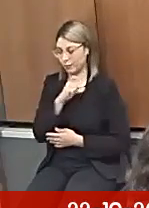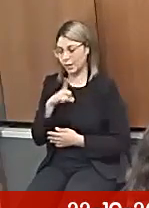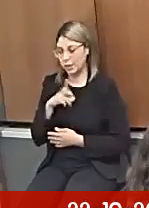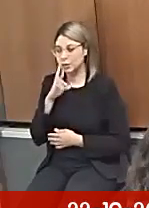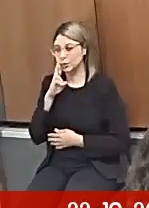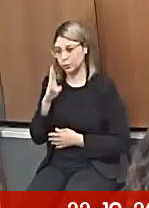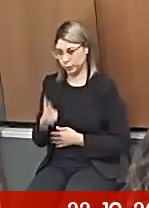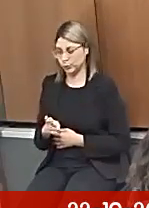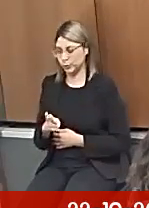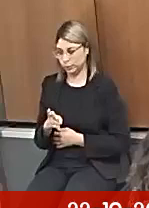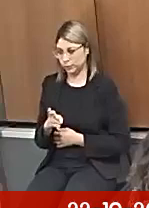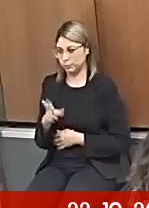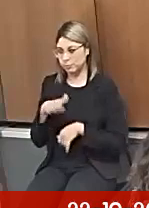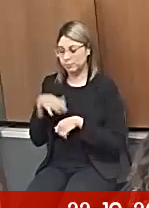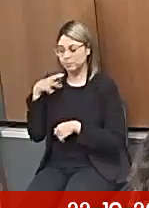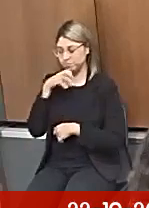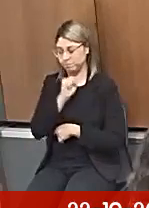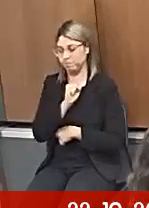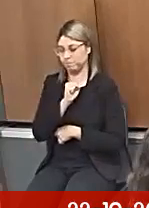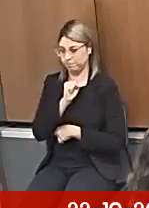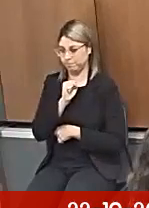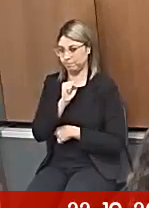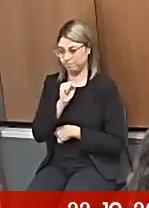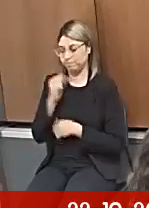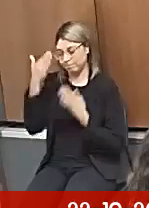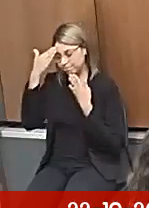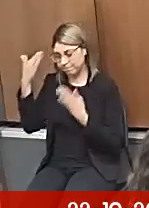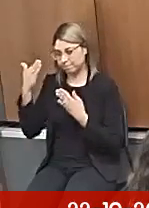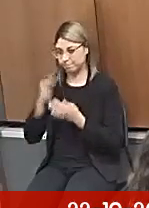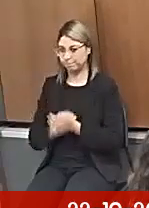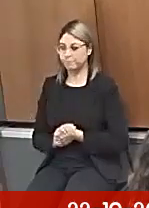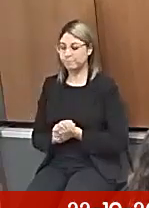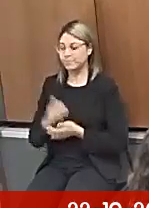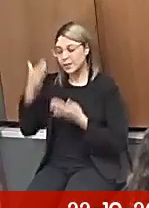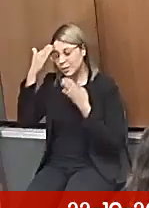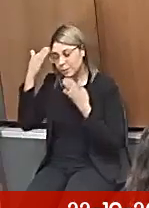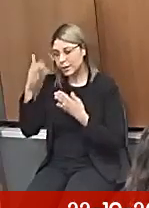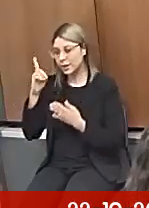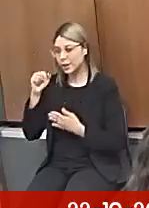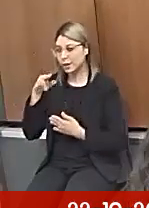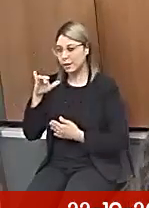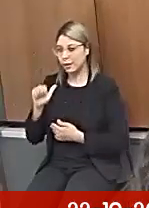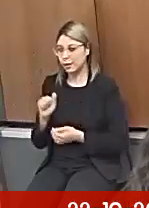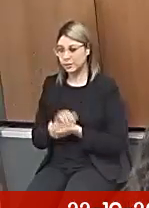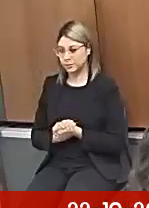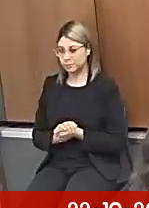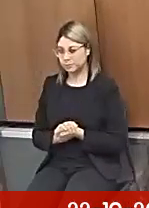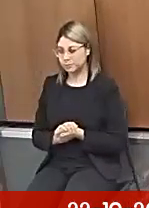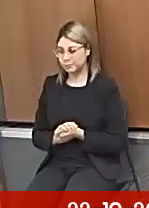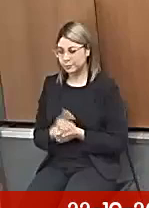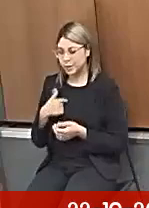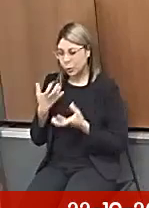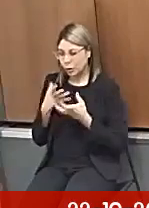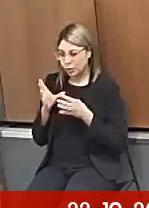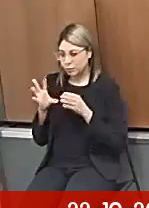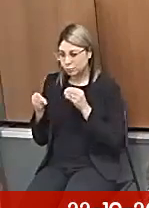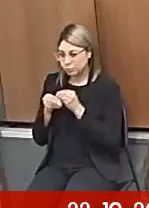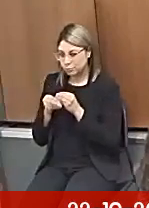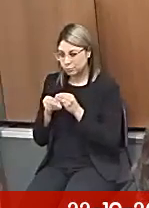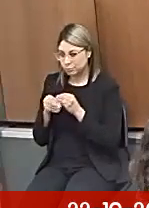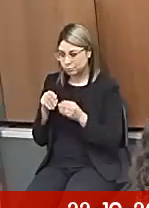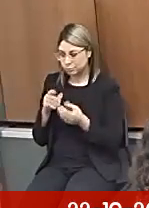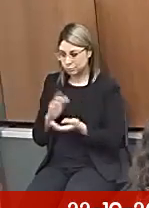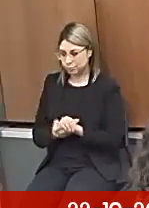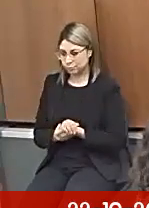um resultado mais rápido possível. Obrigado. Muito obrigada. Obrigado, Daniela. Eu queria só falar em cima da fala dela final. Então, a senhora já